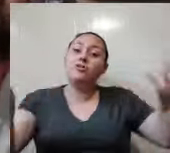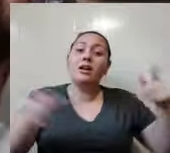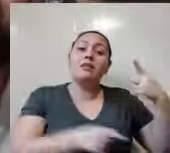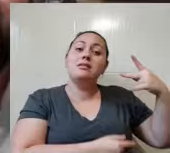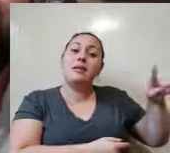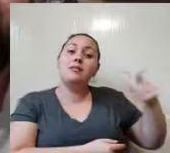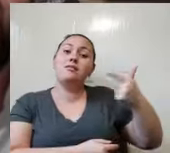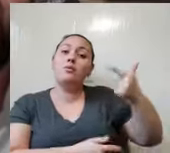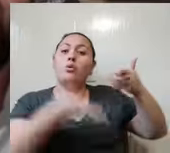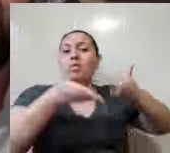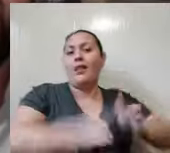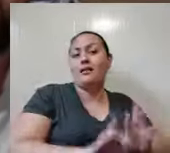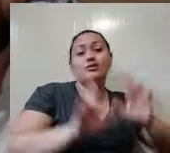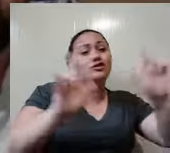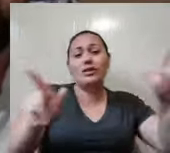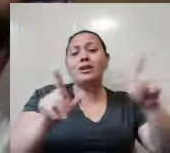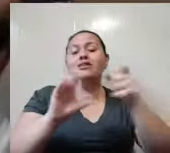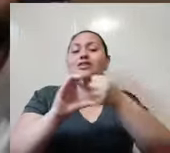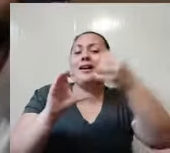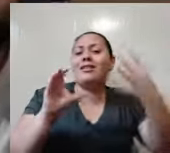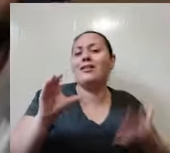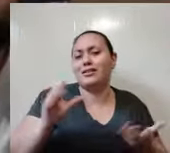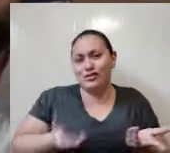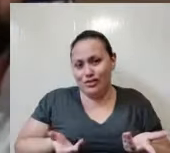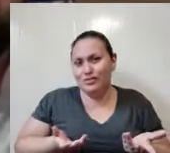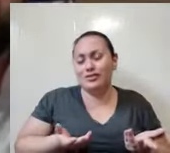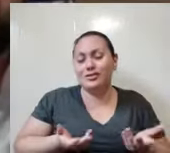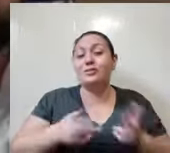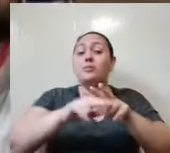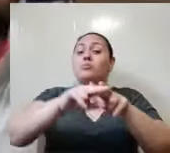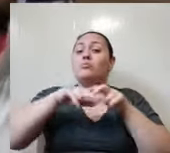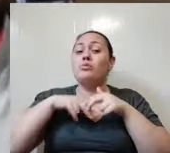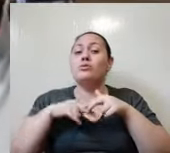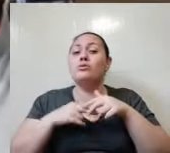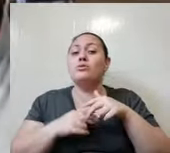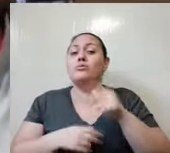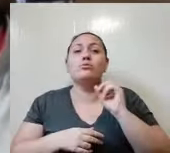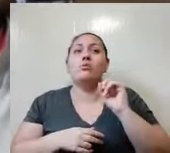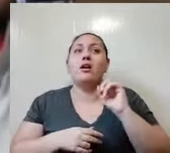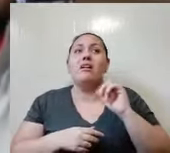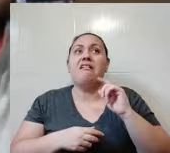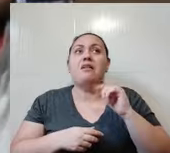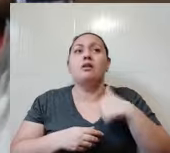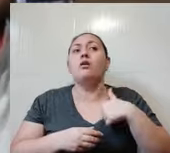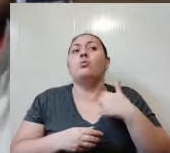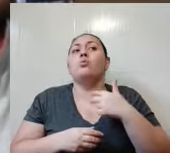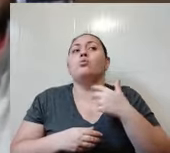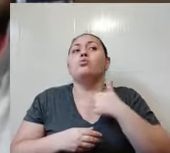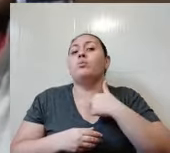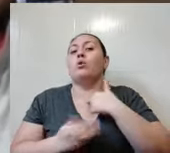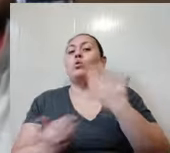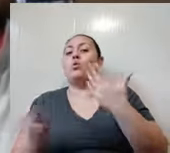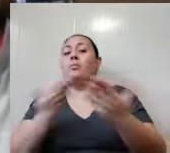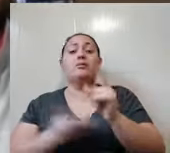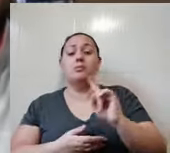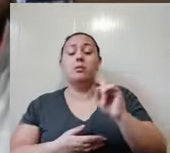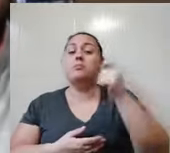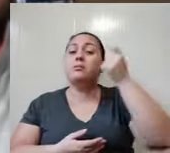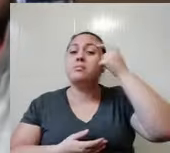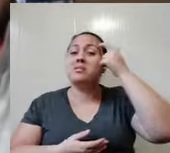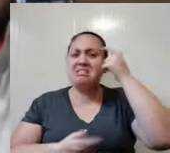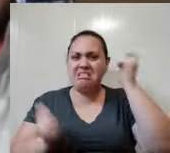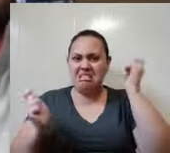maternidades e paternidades. Então, assim, gente, a pergunta não é como se comparar, né? A pergunta não é como não se comparar, a pergunta é